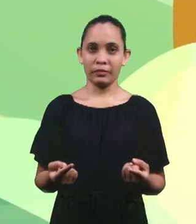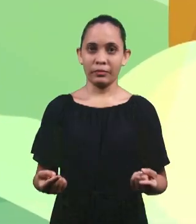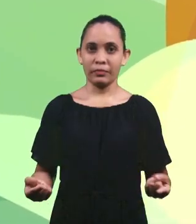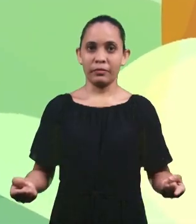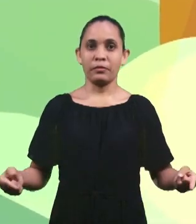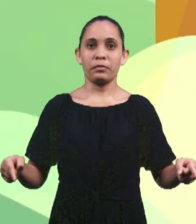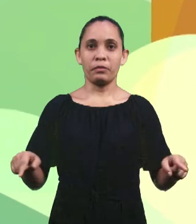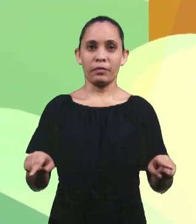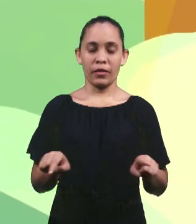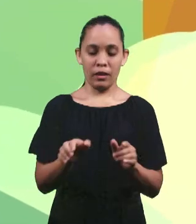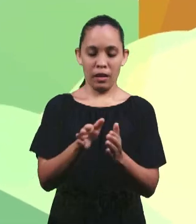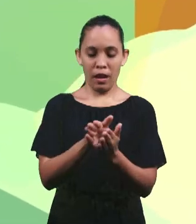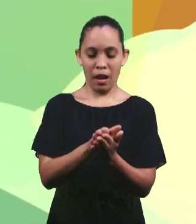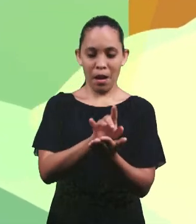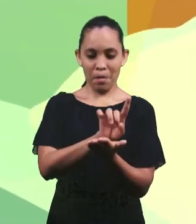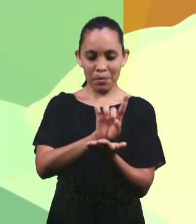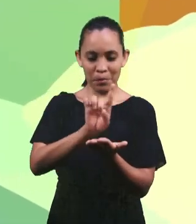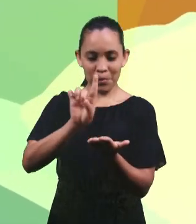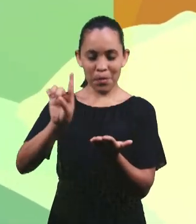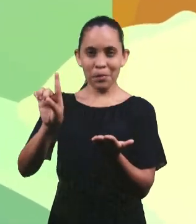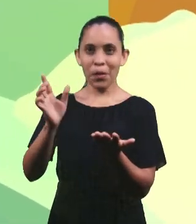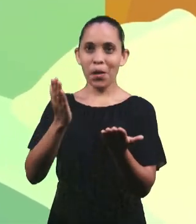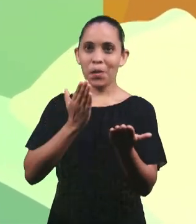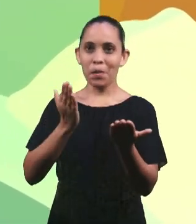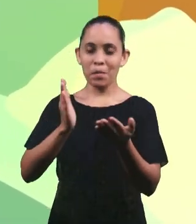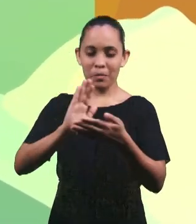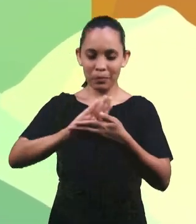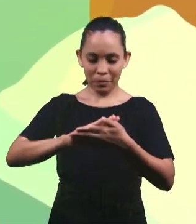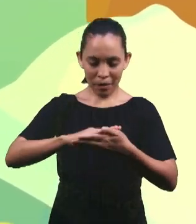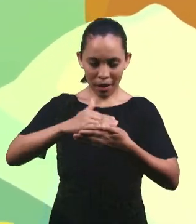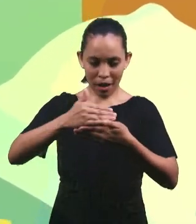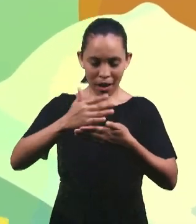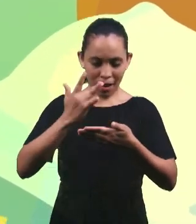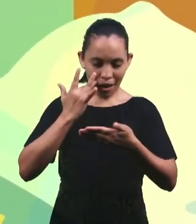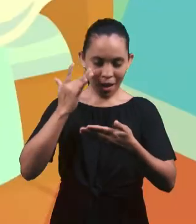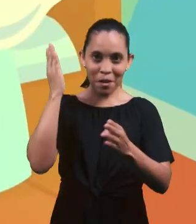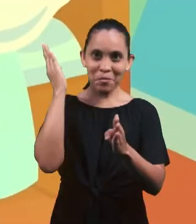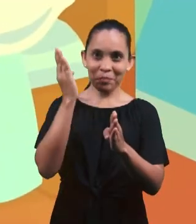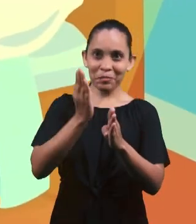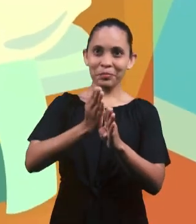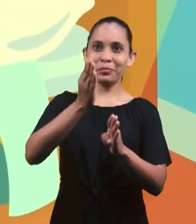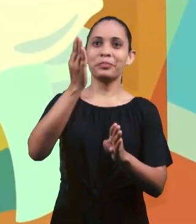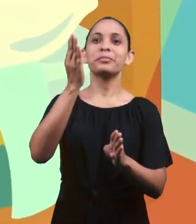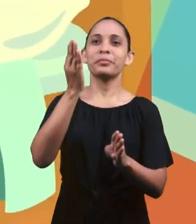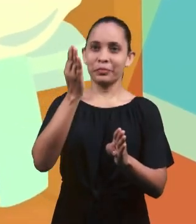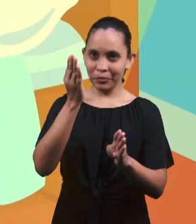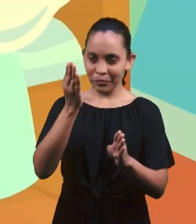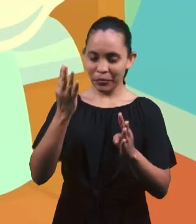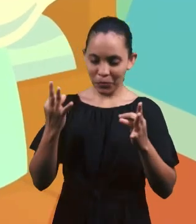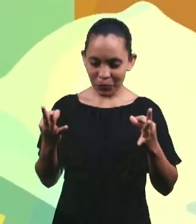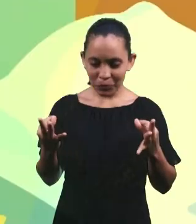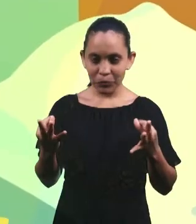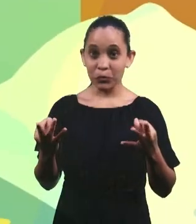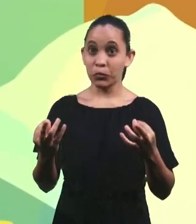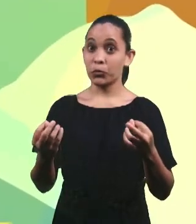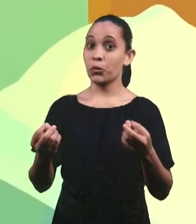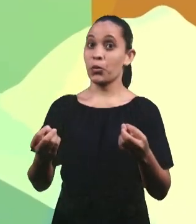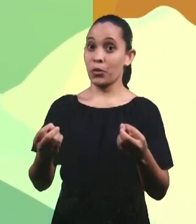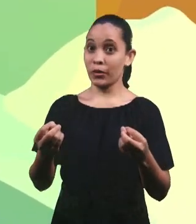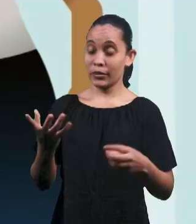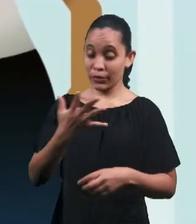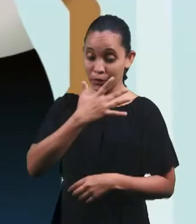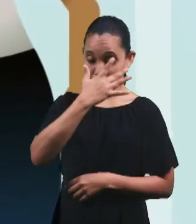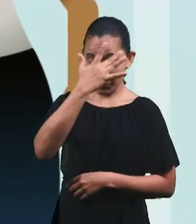A Bíblia é um tesouro descoberto